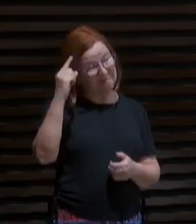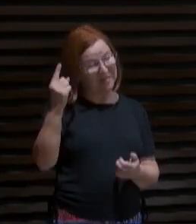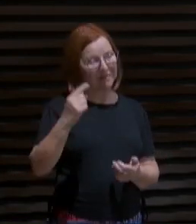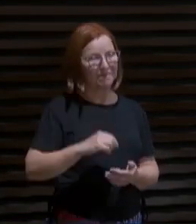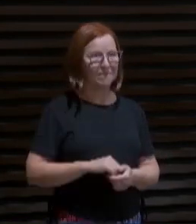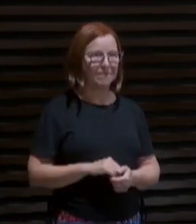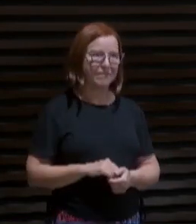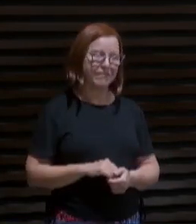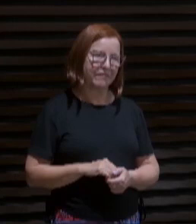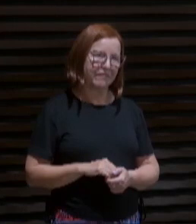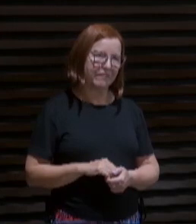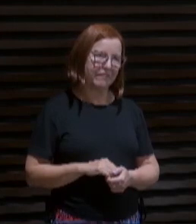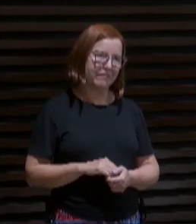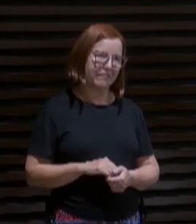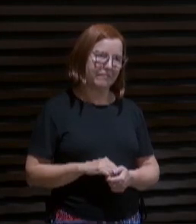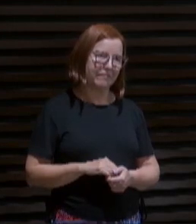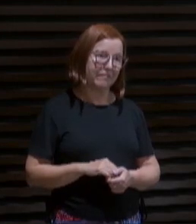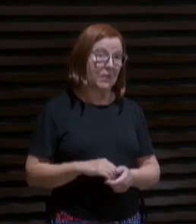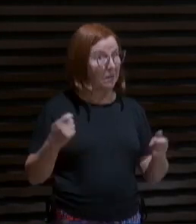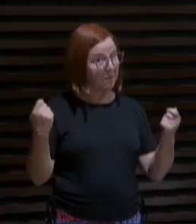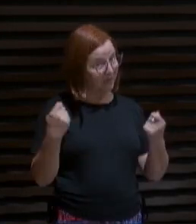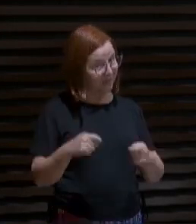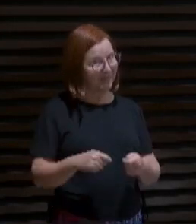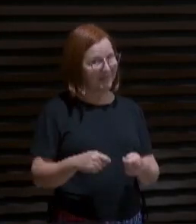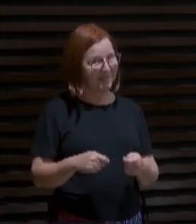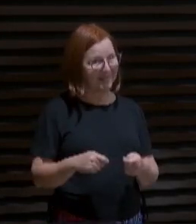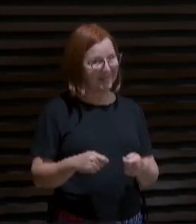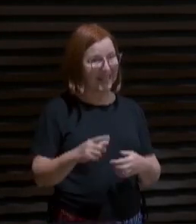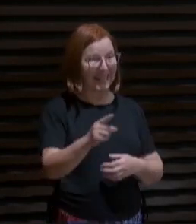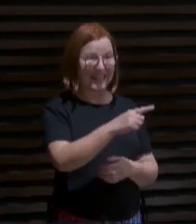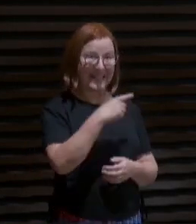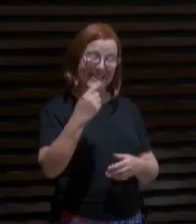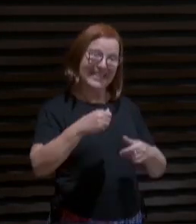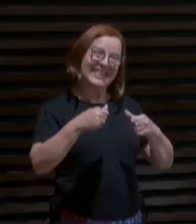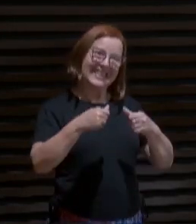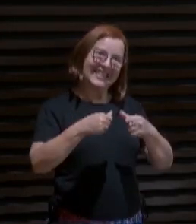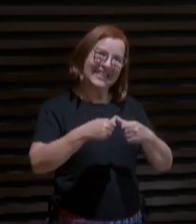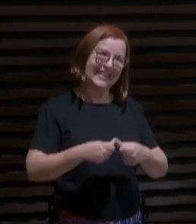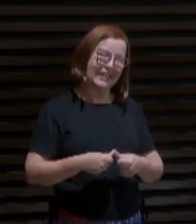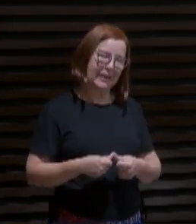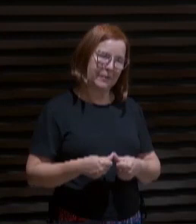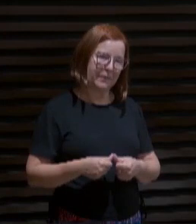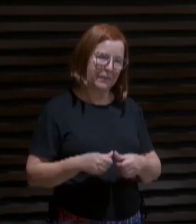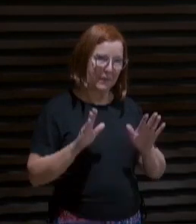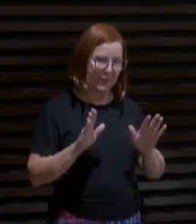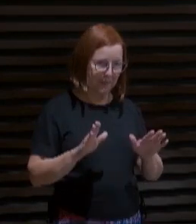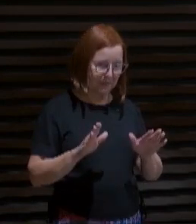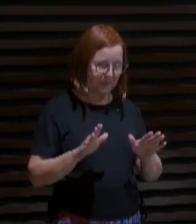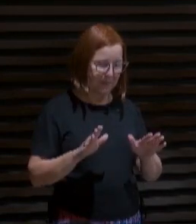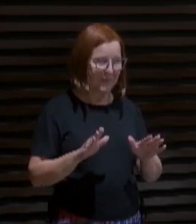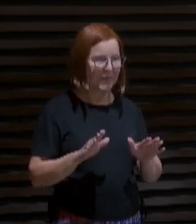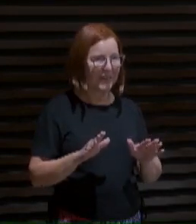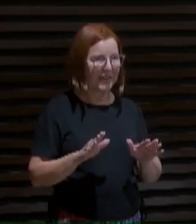É bem possível que nós estejamos, eu vou deixar para vocês pesquisar, eu não vou dar